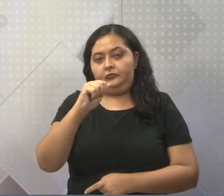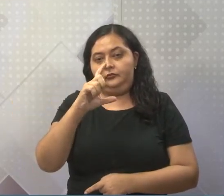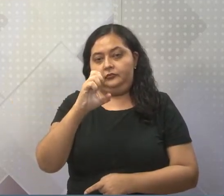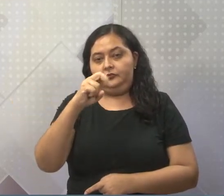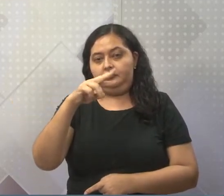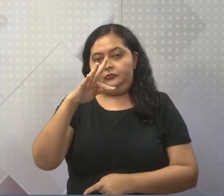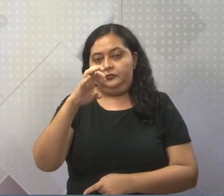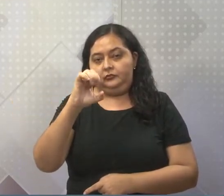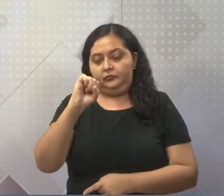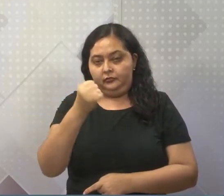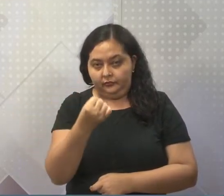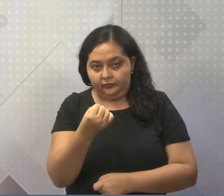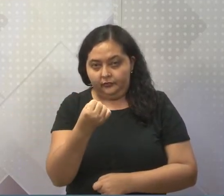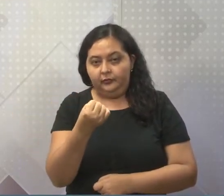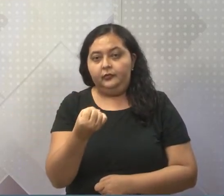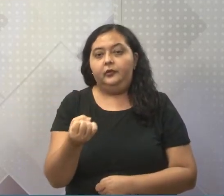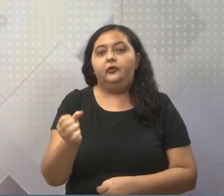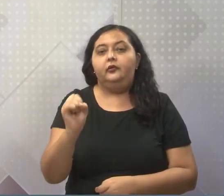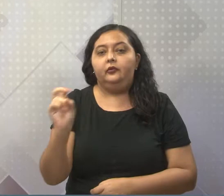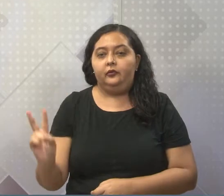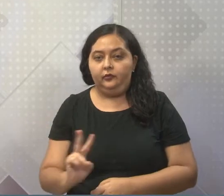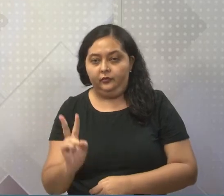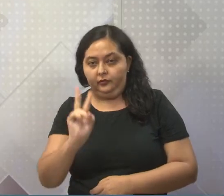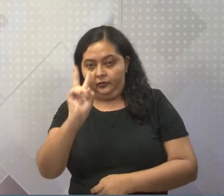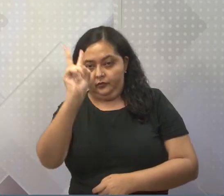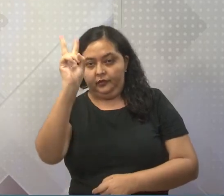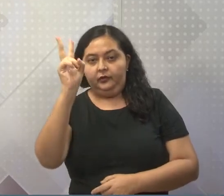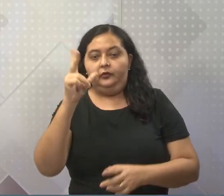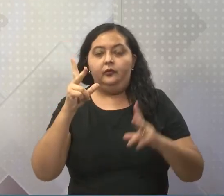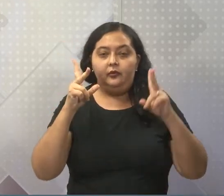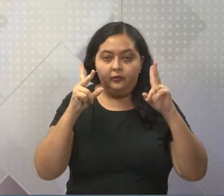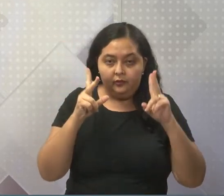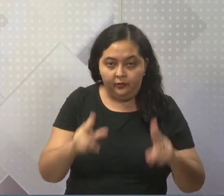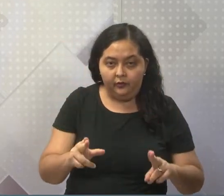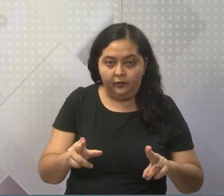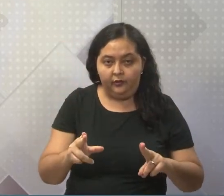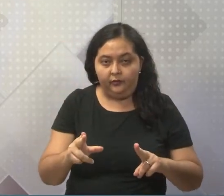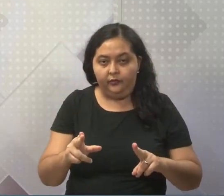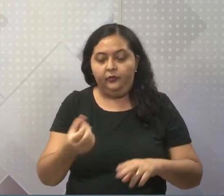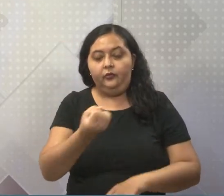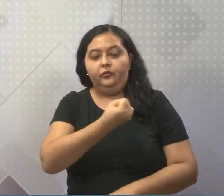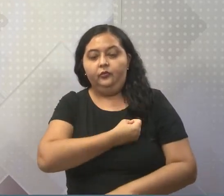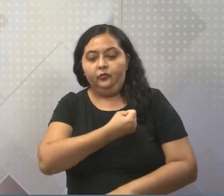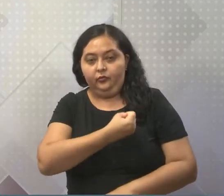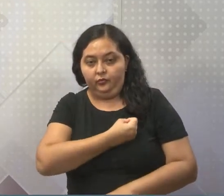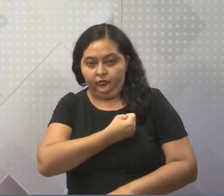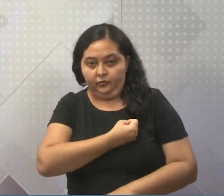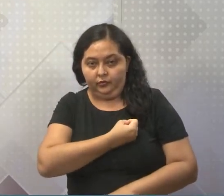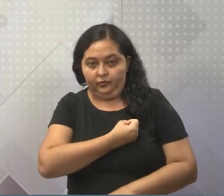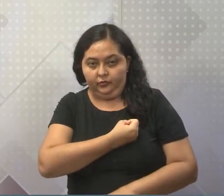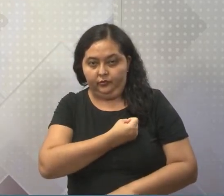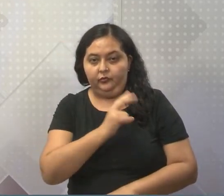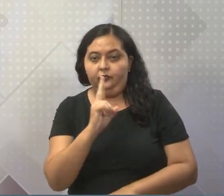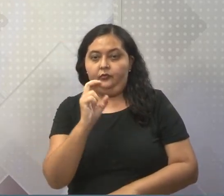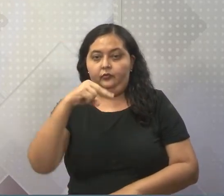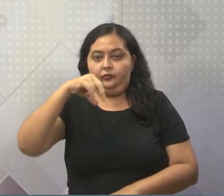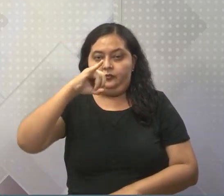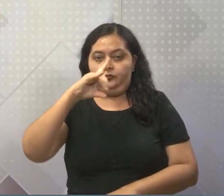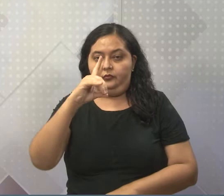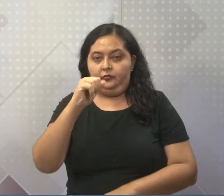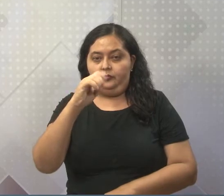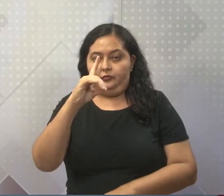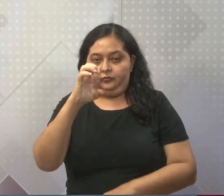aquelas que possuem o mesmo valor em relação a uma mesma medida, a uma mesma unidade. Como